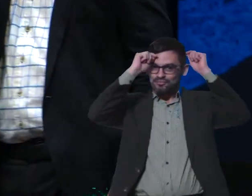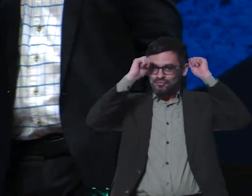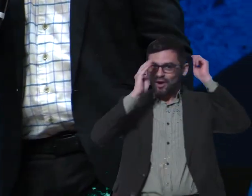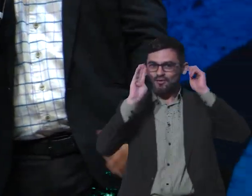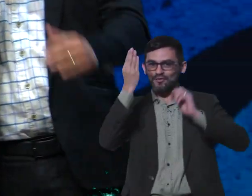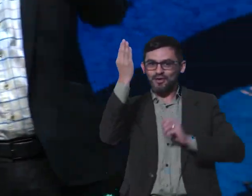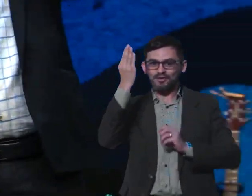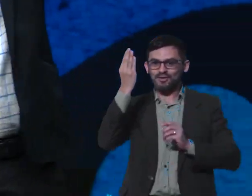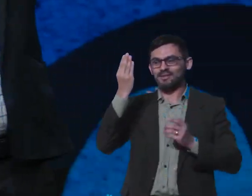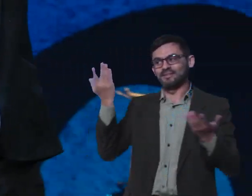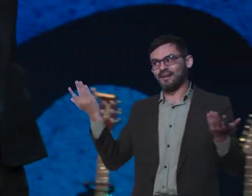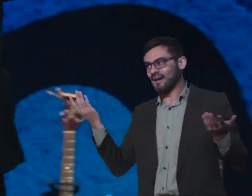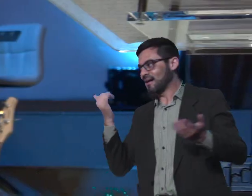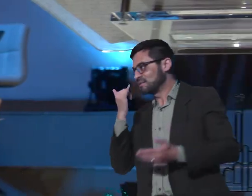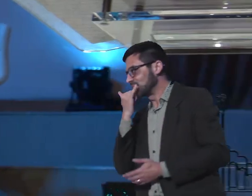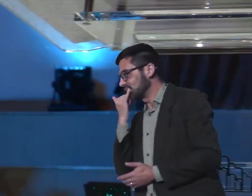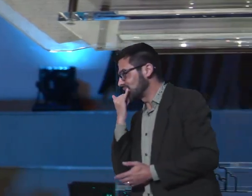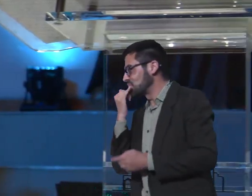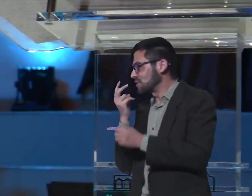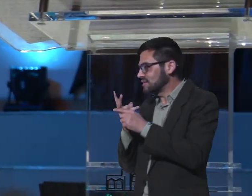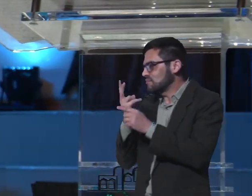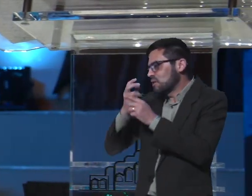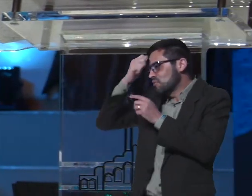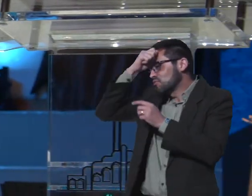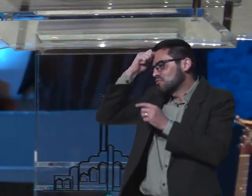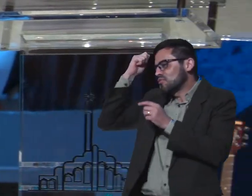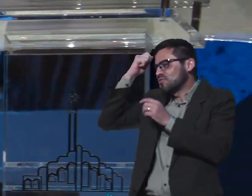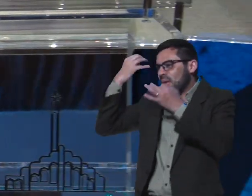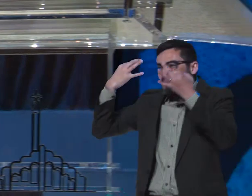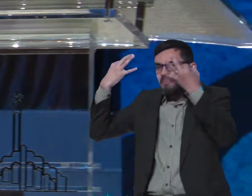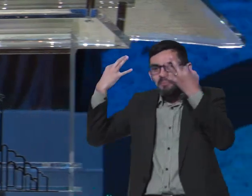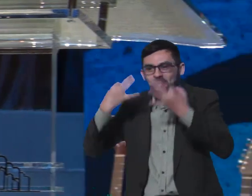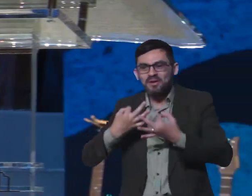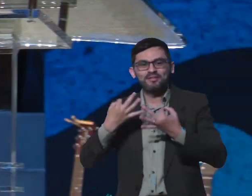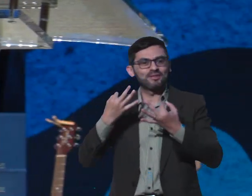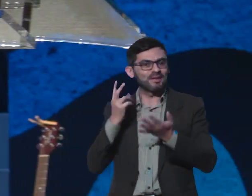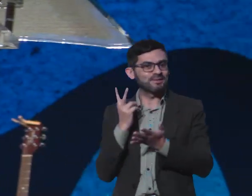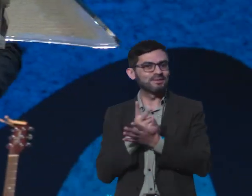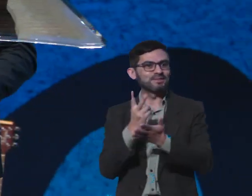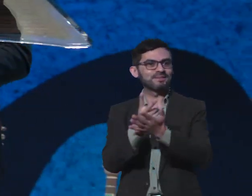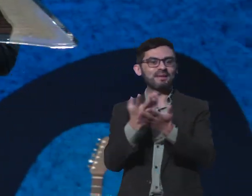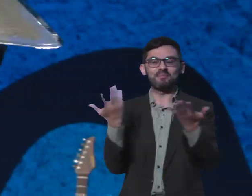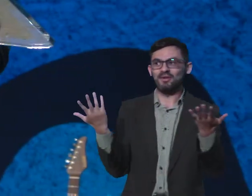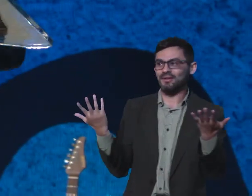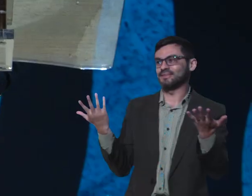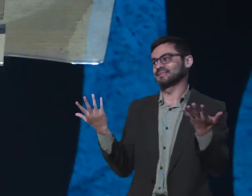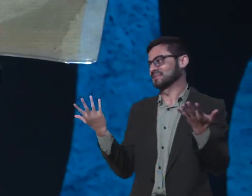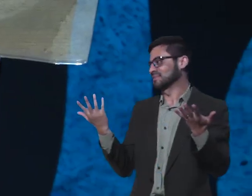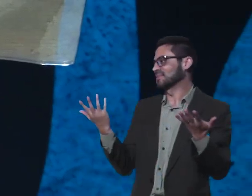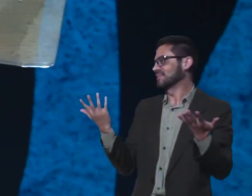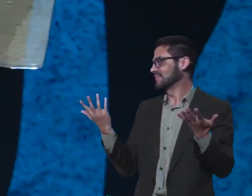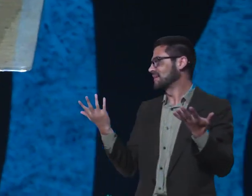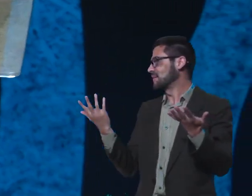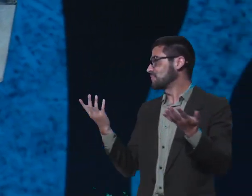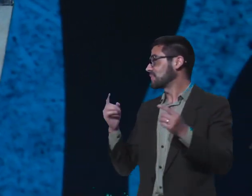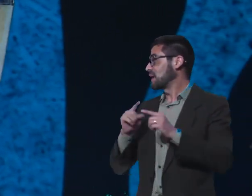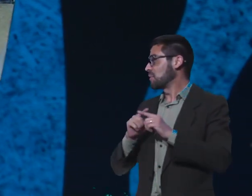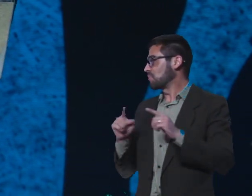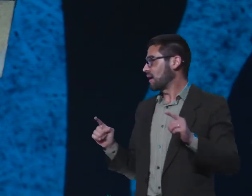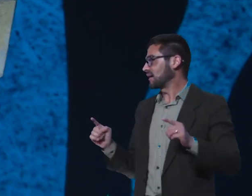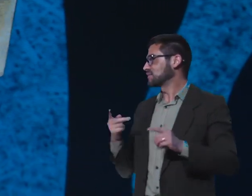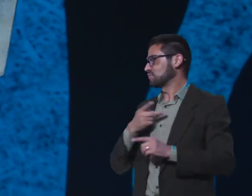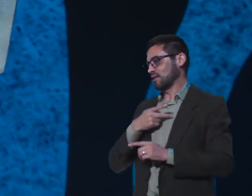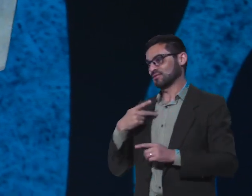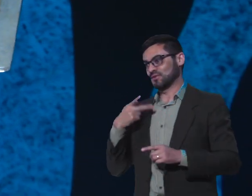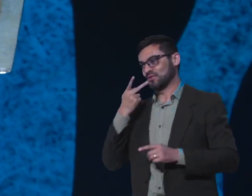foi, porque está sempre tão penteadinho. Eu não vou dizer quem foi que falou isso, para não criar mal-estar entre os pastores. Mas foi